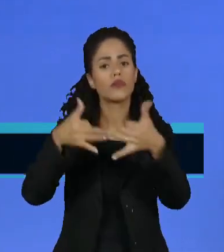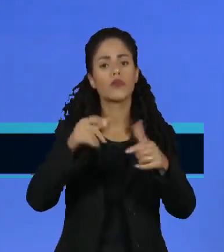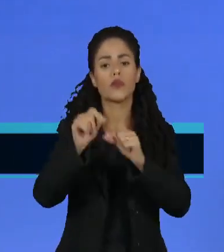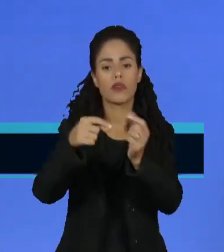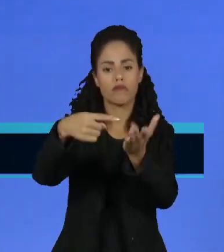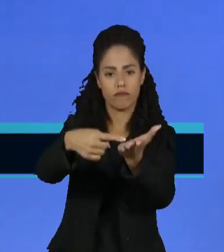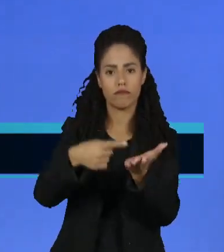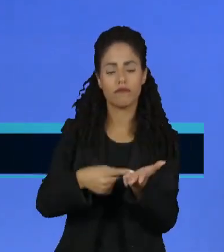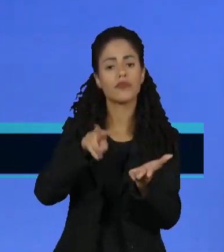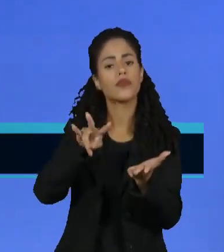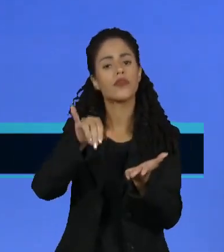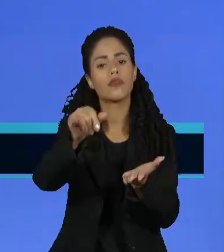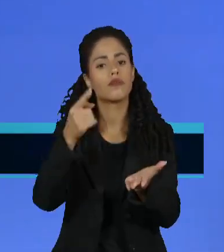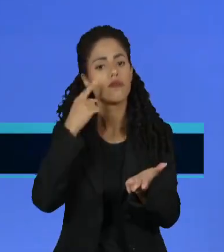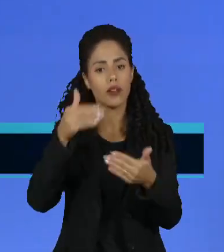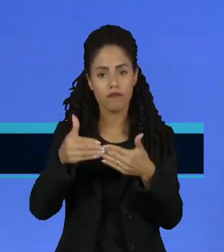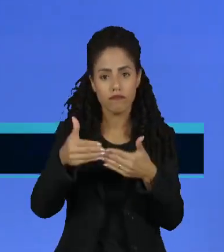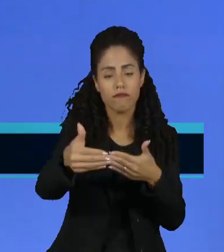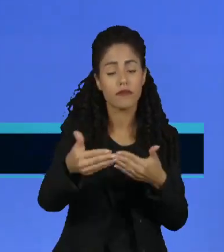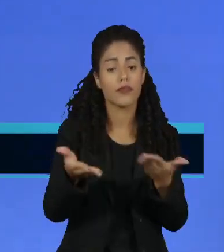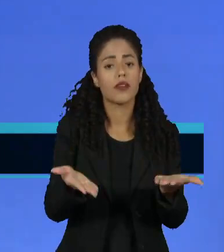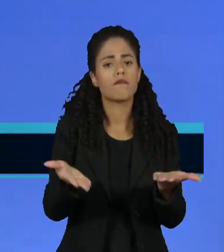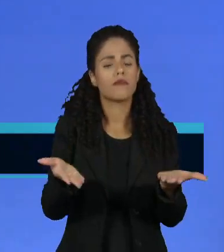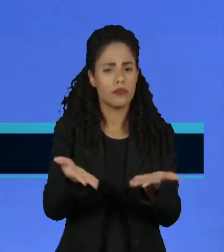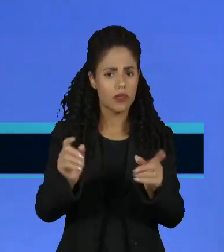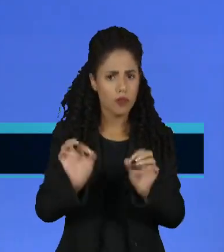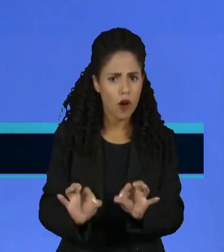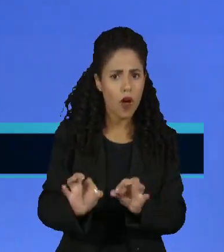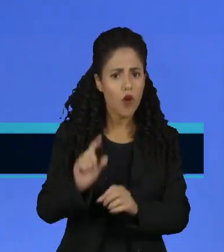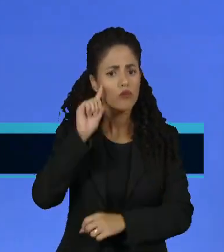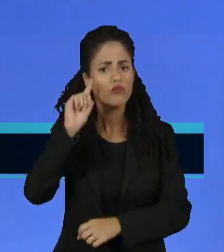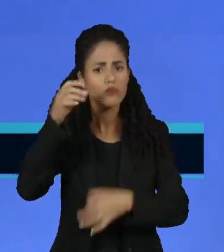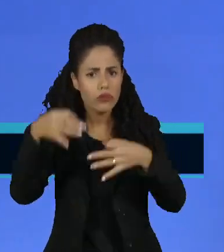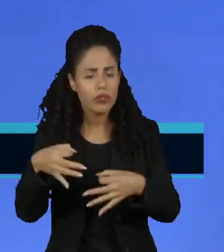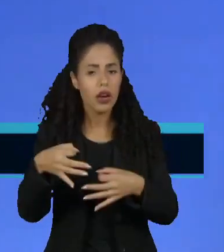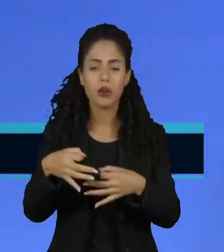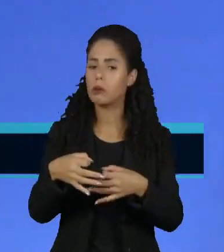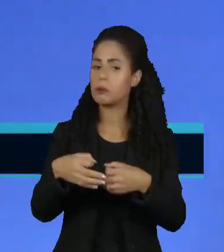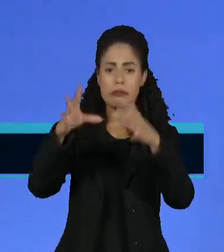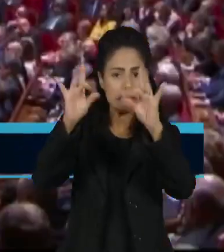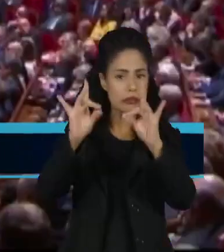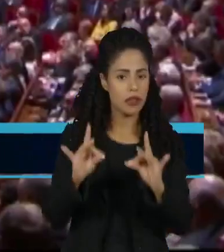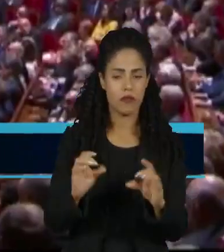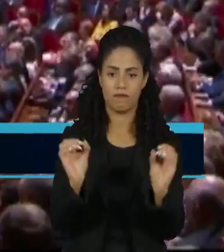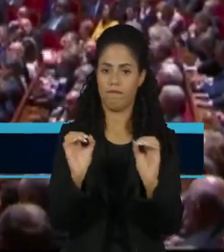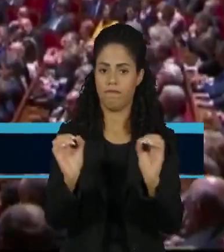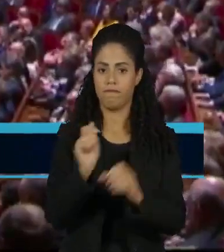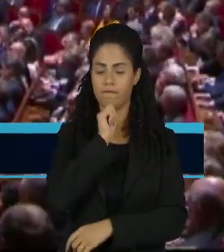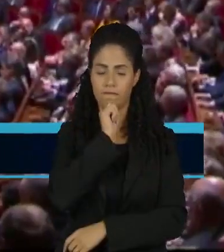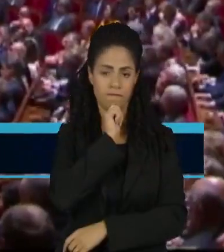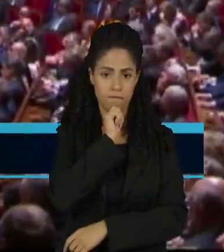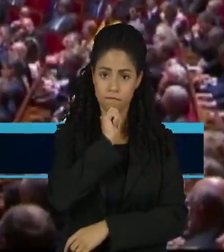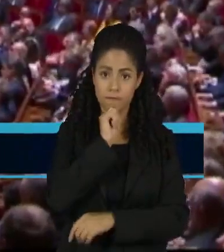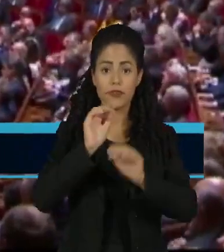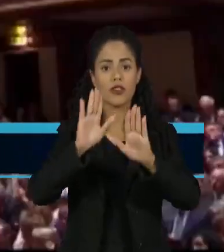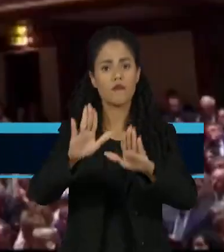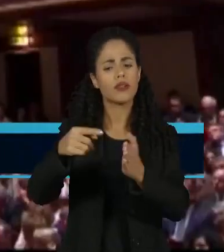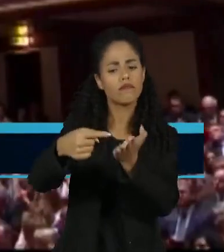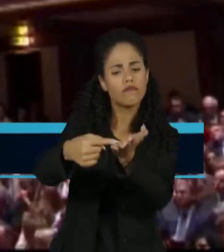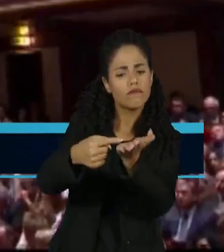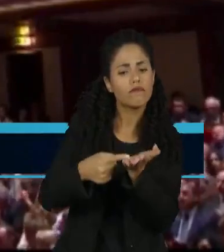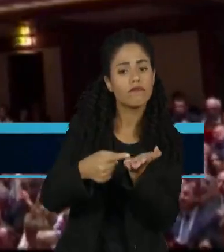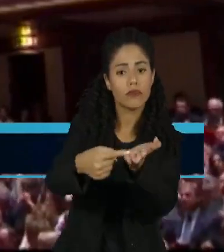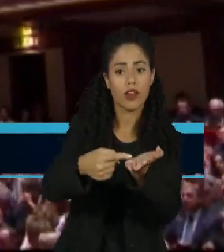será fechado em breve. Só que não deu qualquer tipo de detalhe. Para negociadores